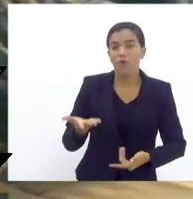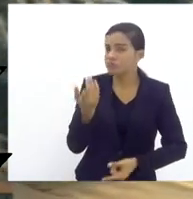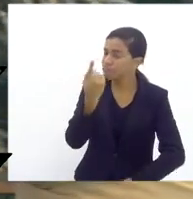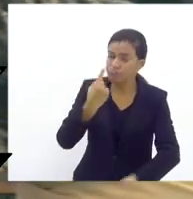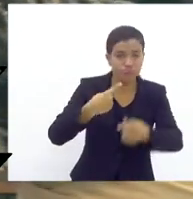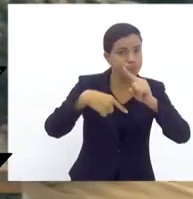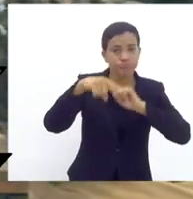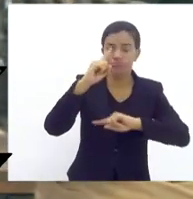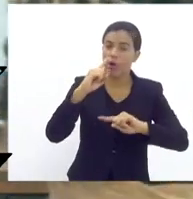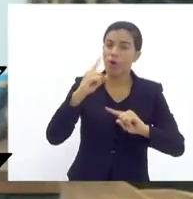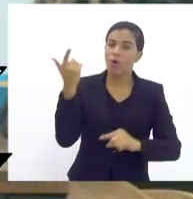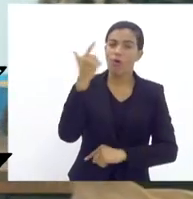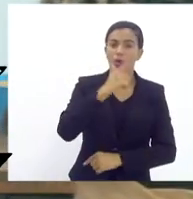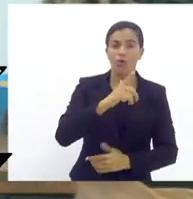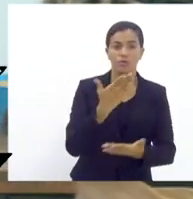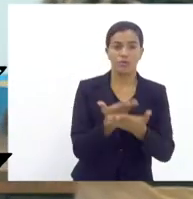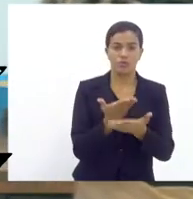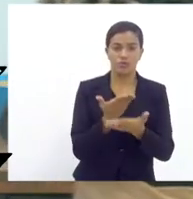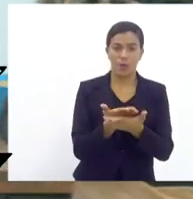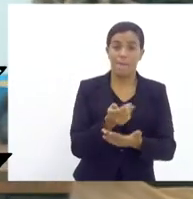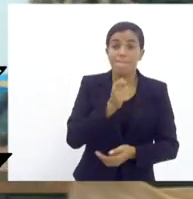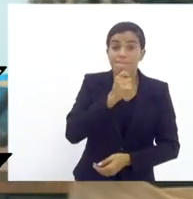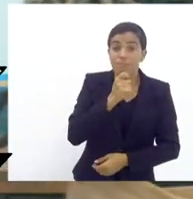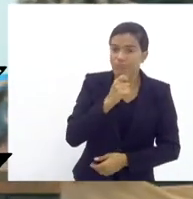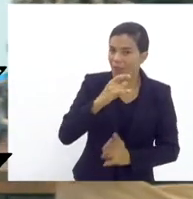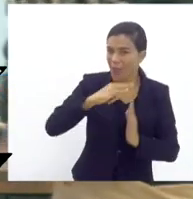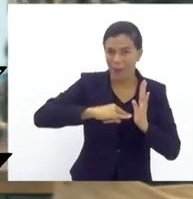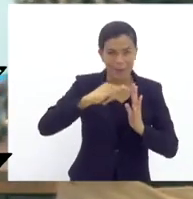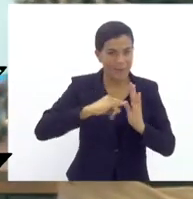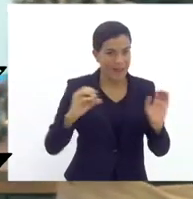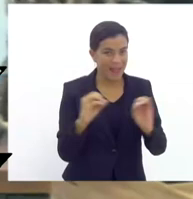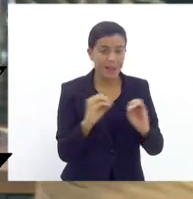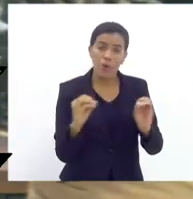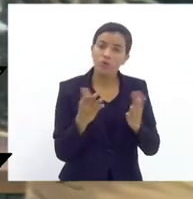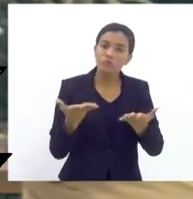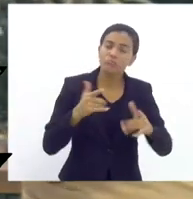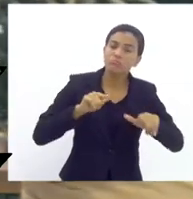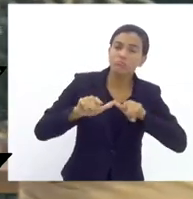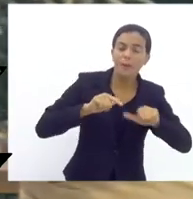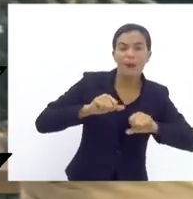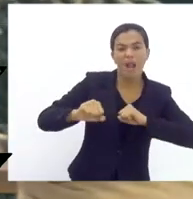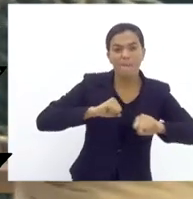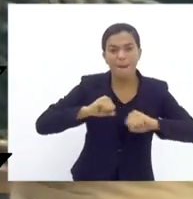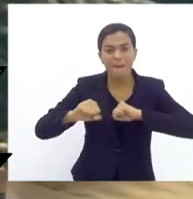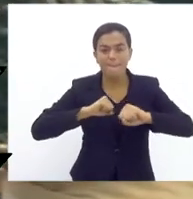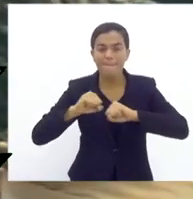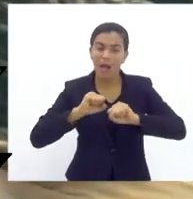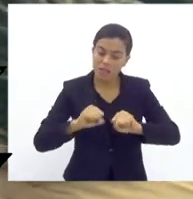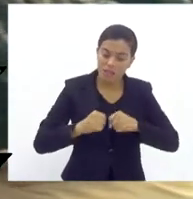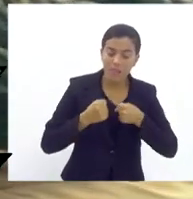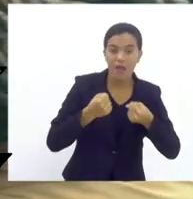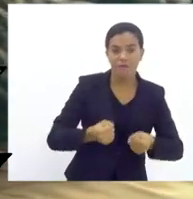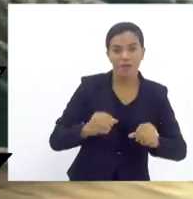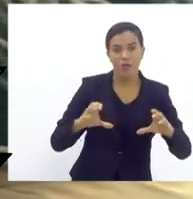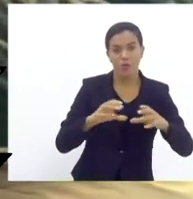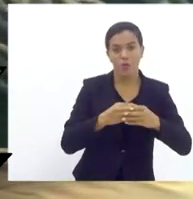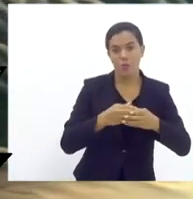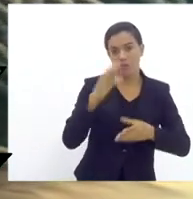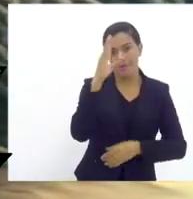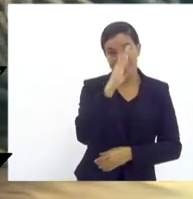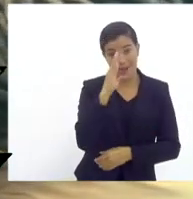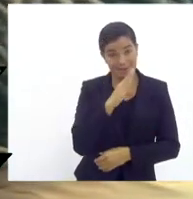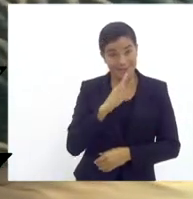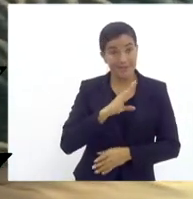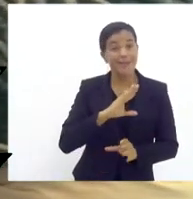estudar mesmo sem documentação hoje trabalha defendendo ndo brasileiros e grupos de imigrantes